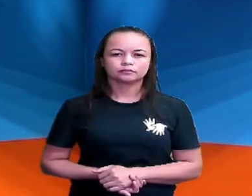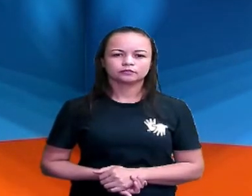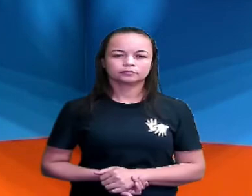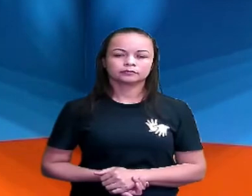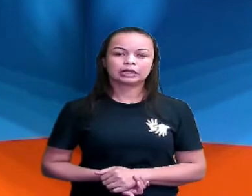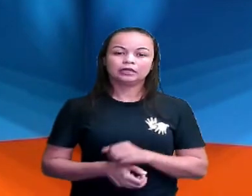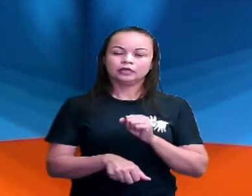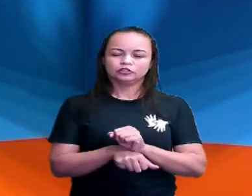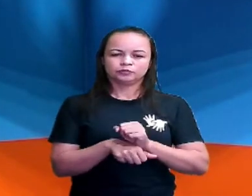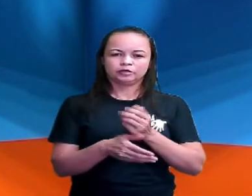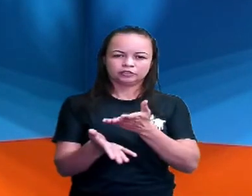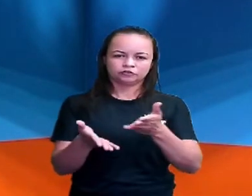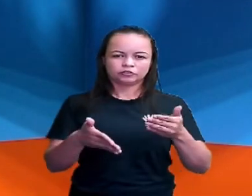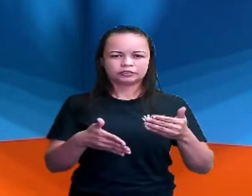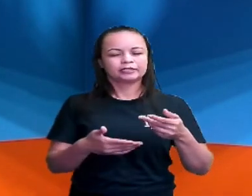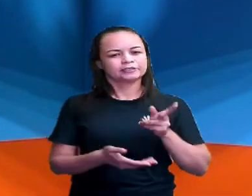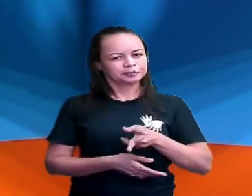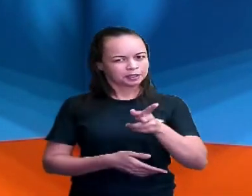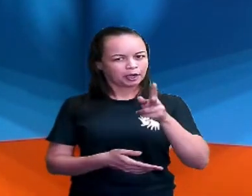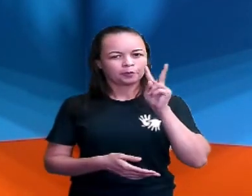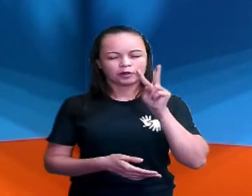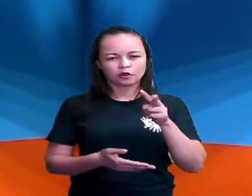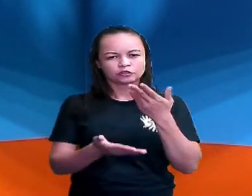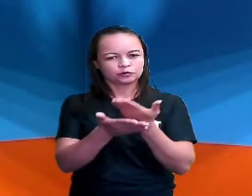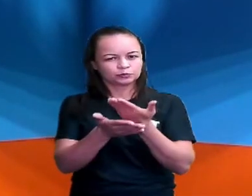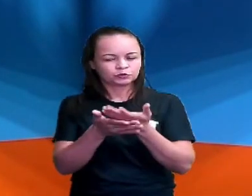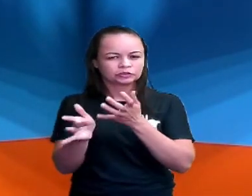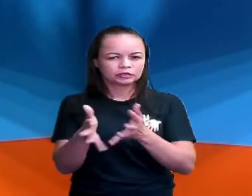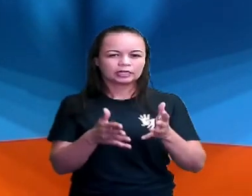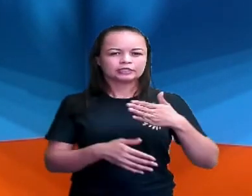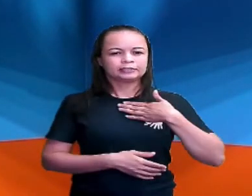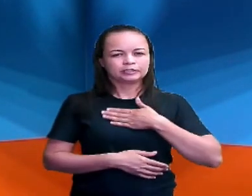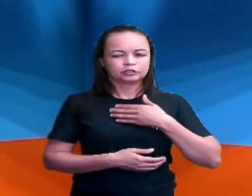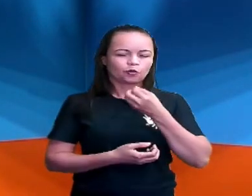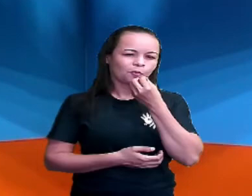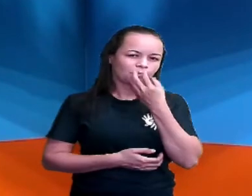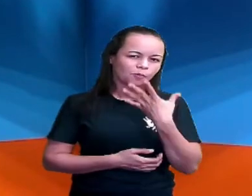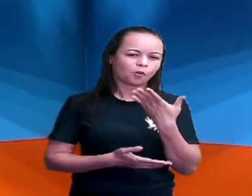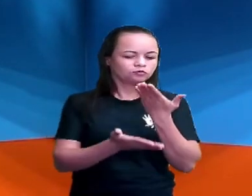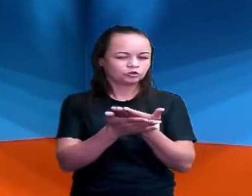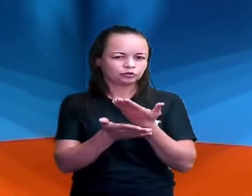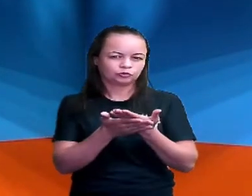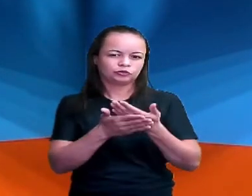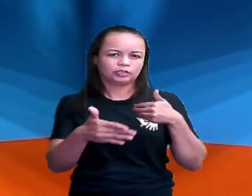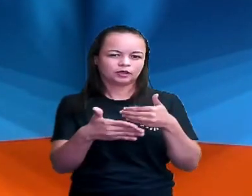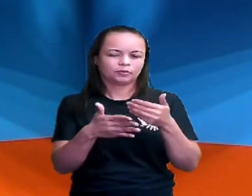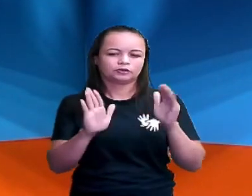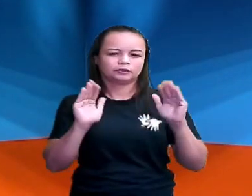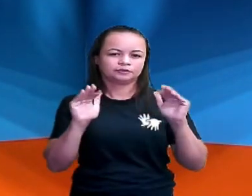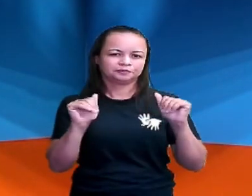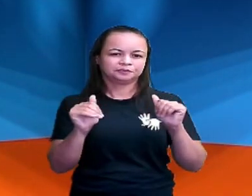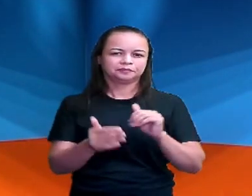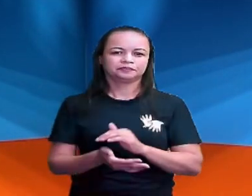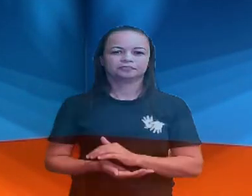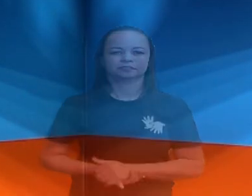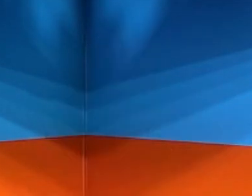Eu espero que vocês continuem acompanhando as aulas e desejo que vocês tenham um bom estudo. E até a próxima aula. Tchau, tchau!